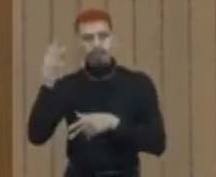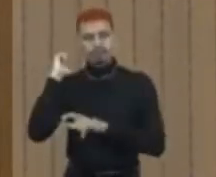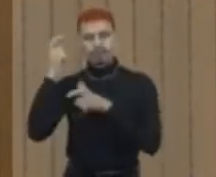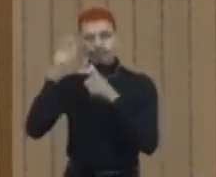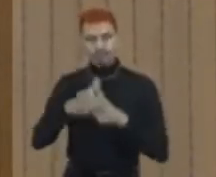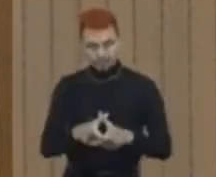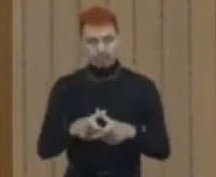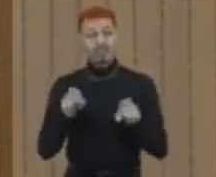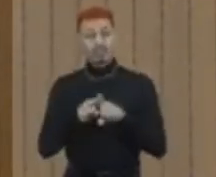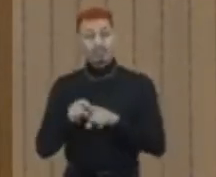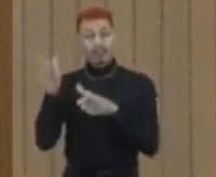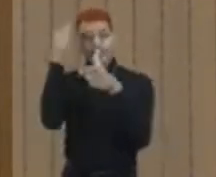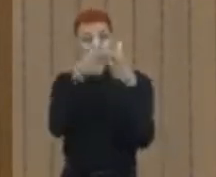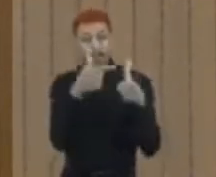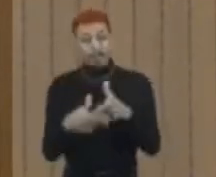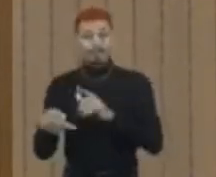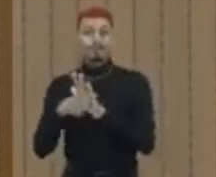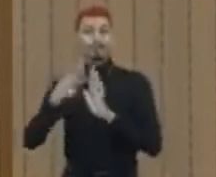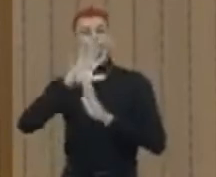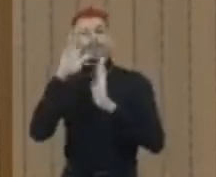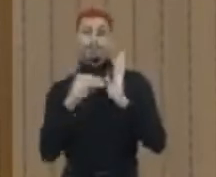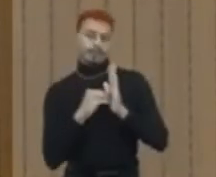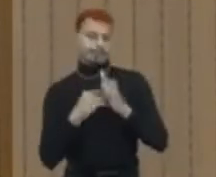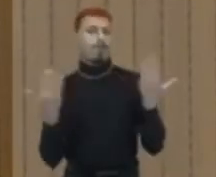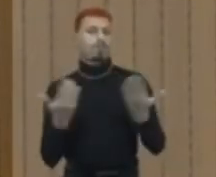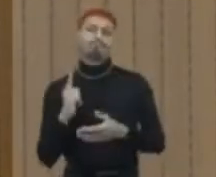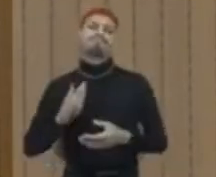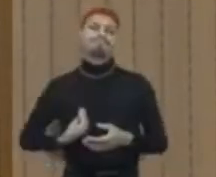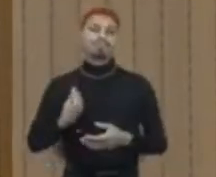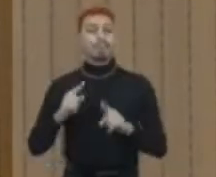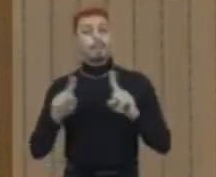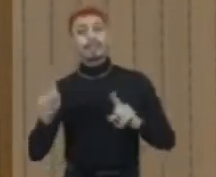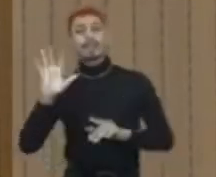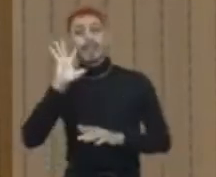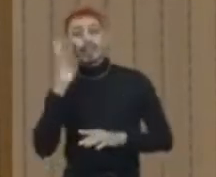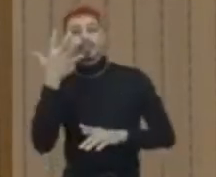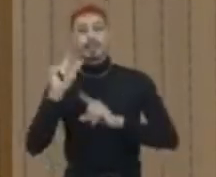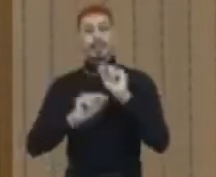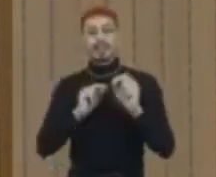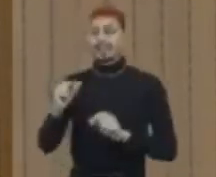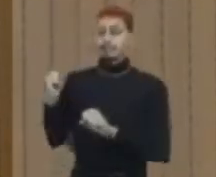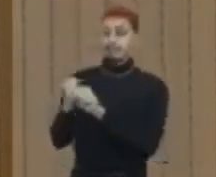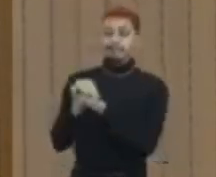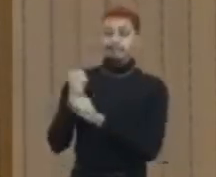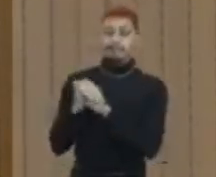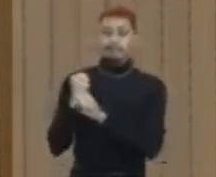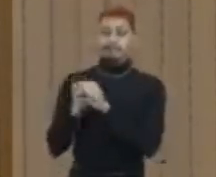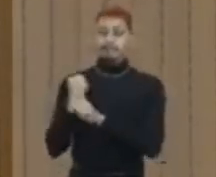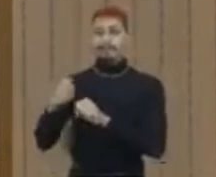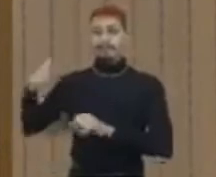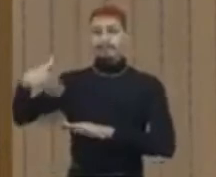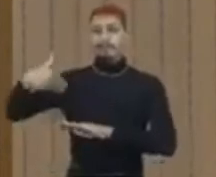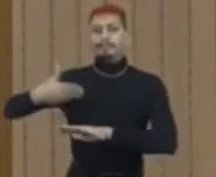problemas e desafios da Amazônia, que nós estamos enfrentando hoje, mas que são resultados de séculos de